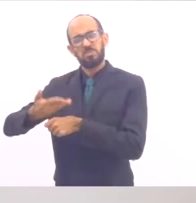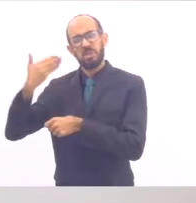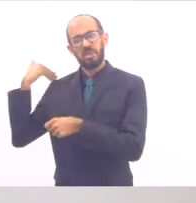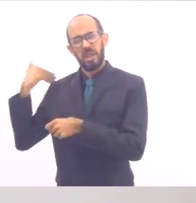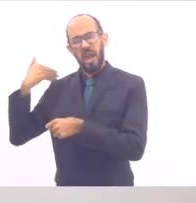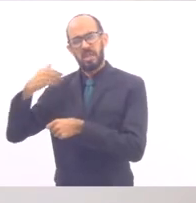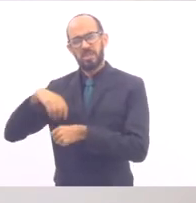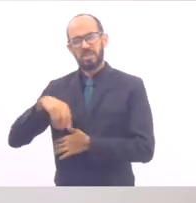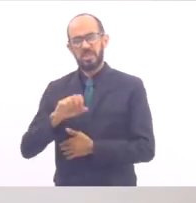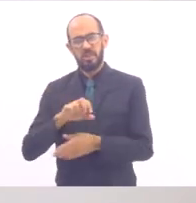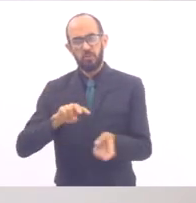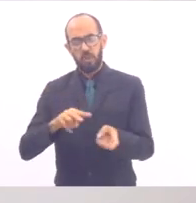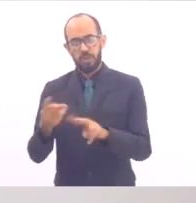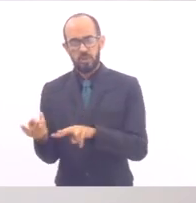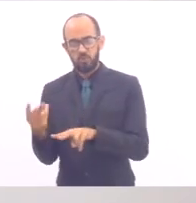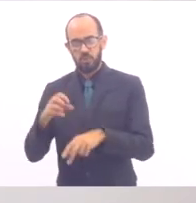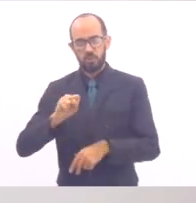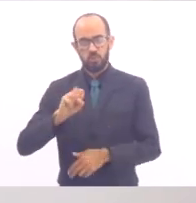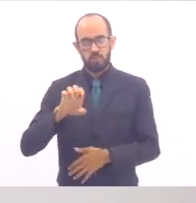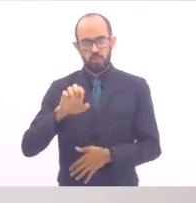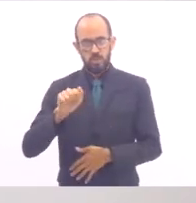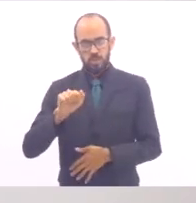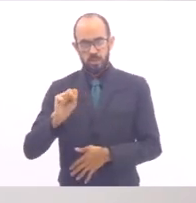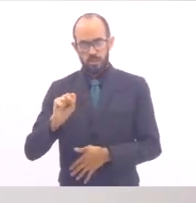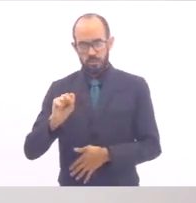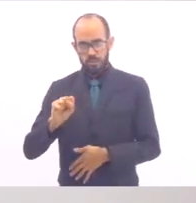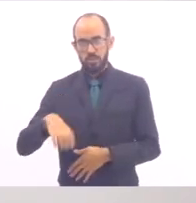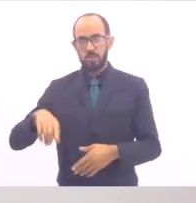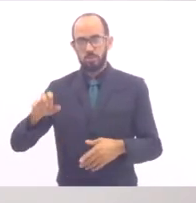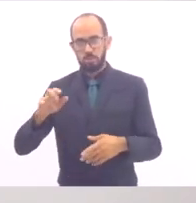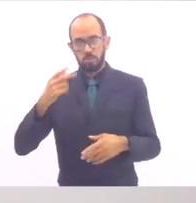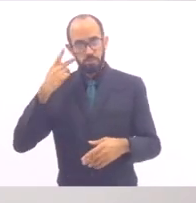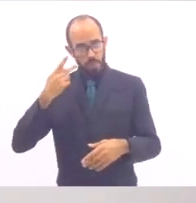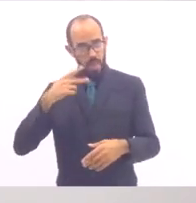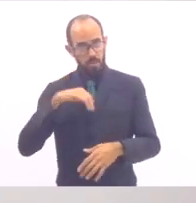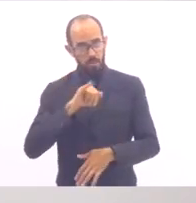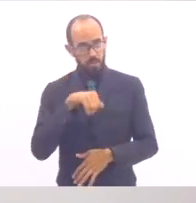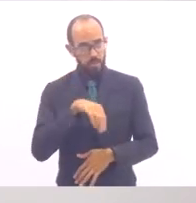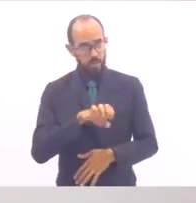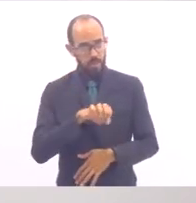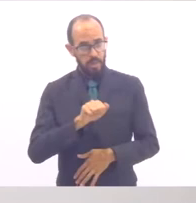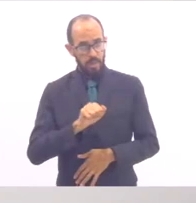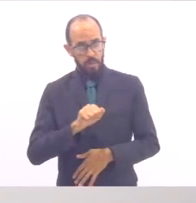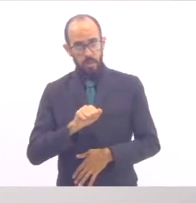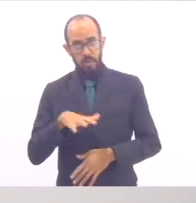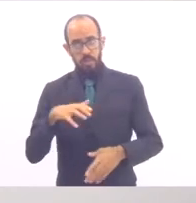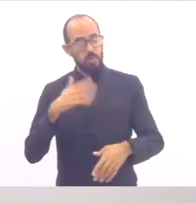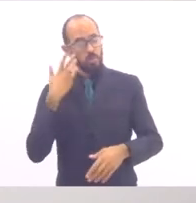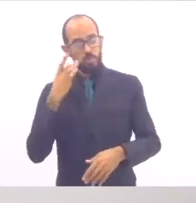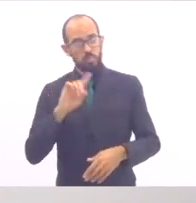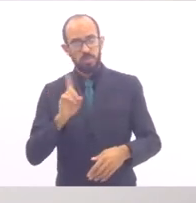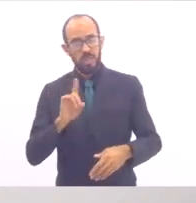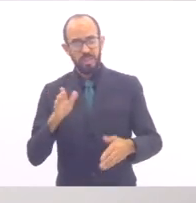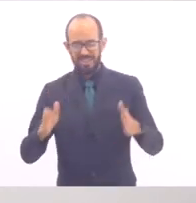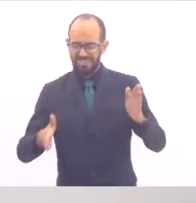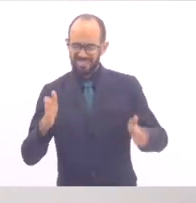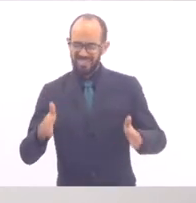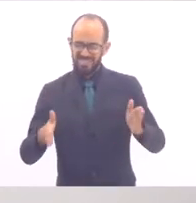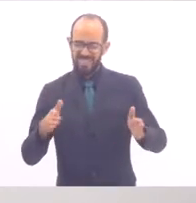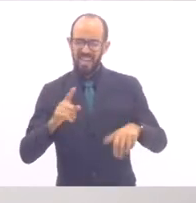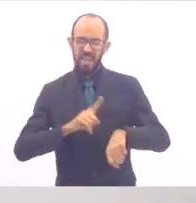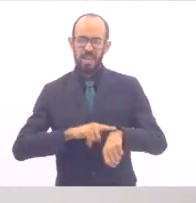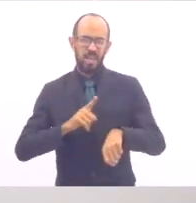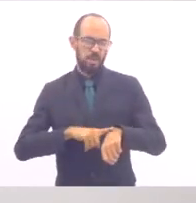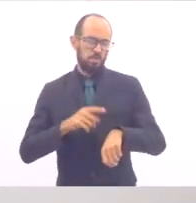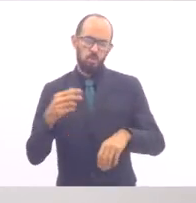CEAS para o INEA, foram todos os convênios subrogados para o INEA, e eu não sei, nesse lapso temporal, se ele foi tocado, se ele não